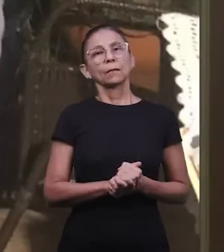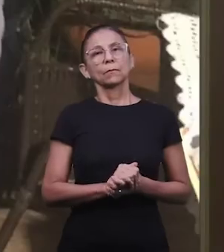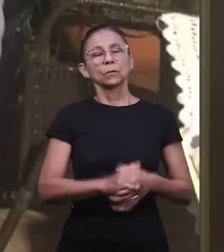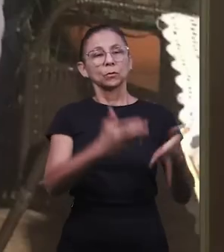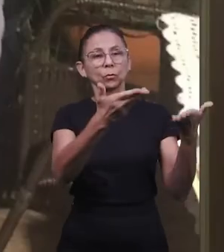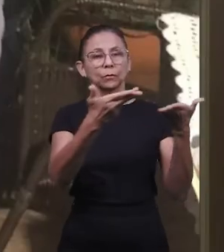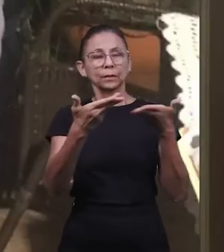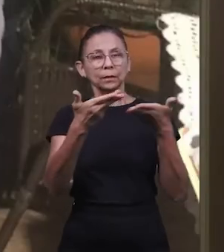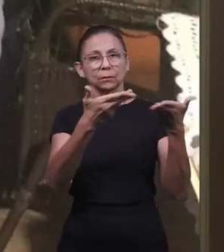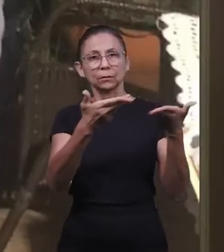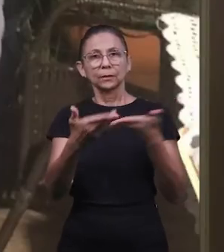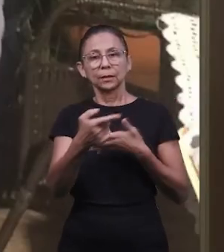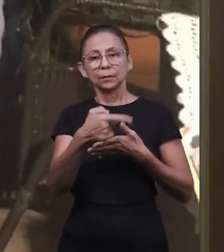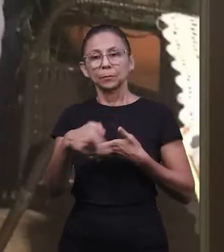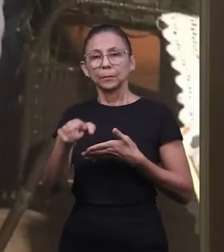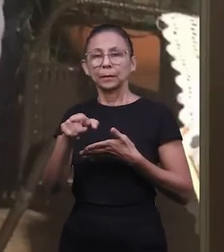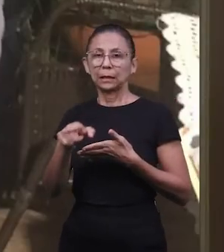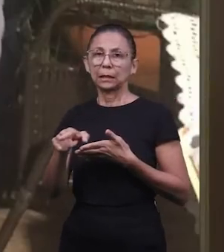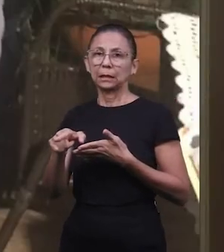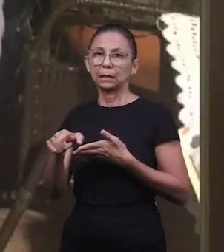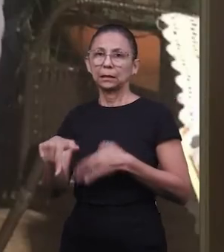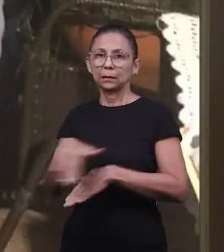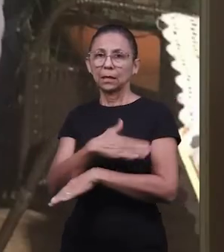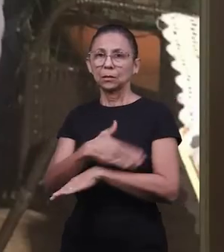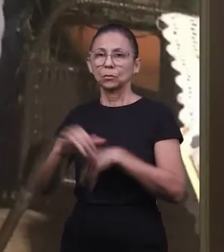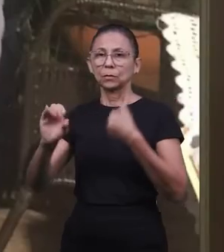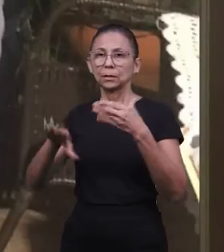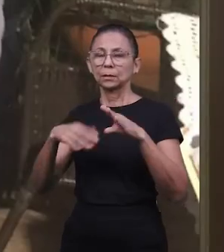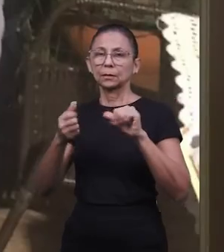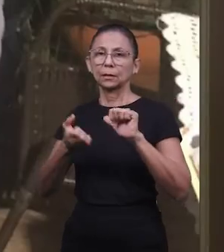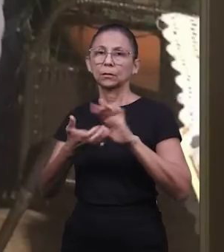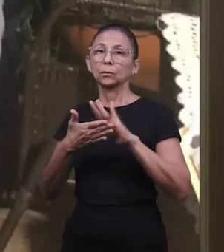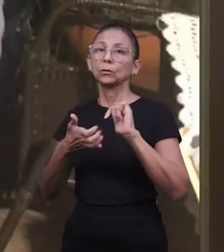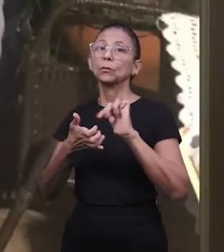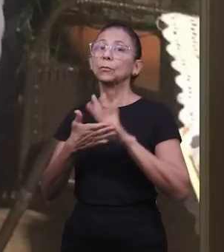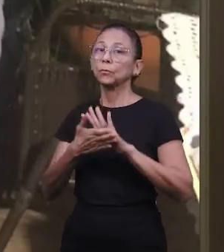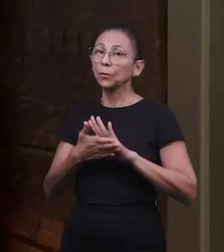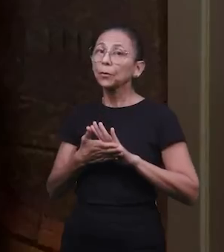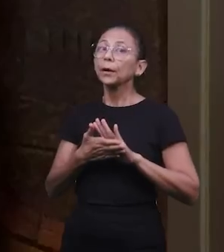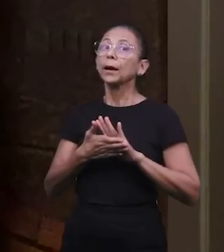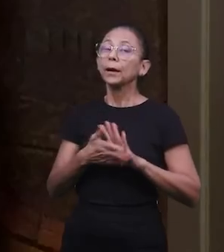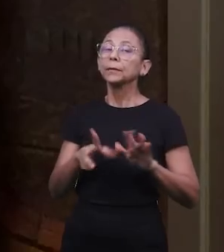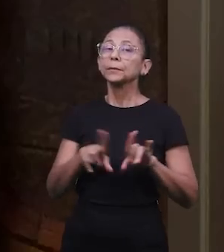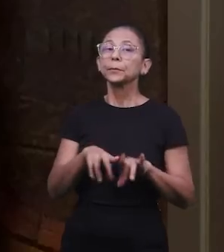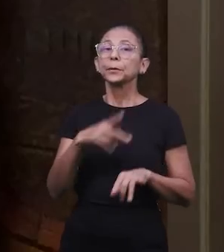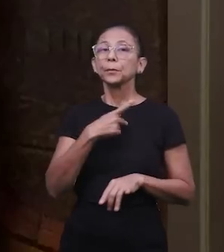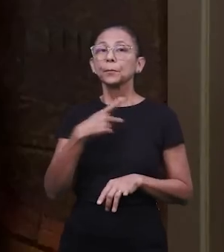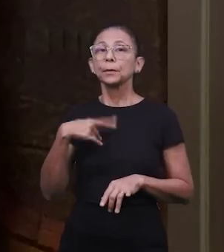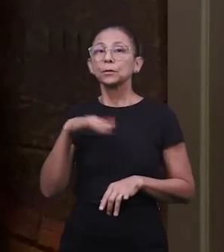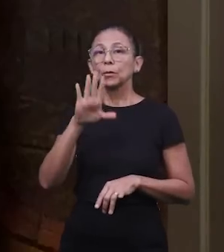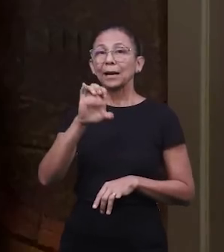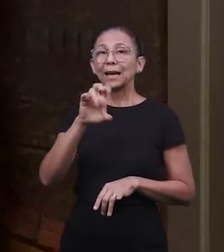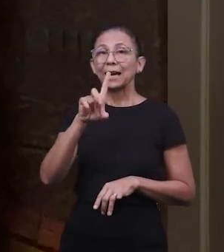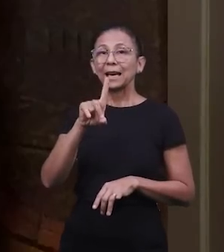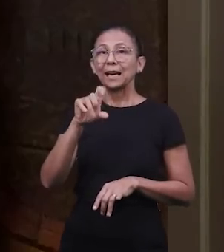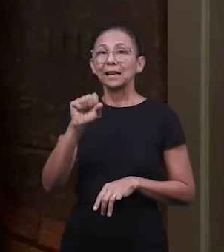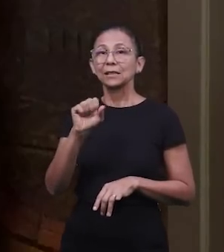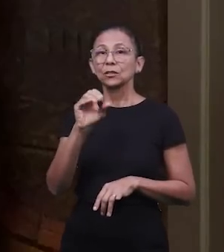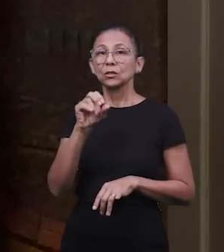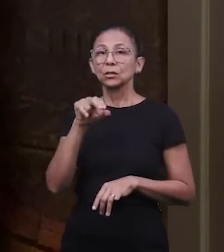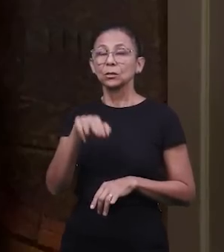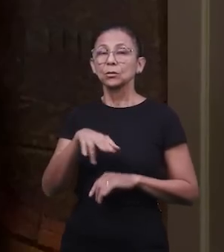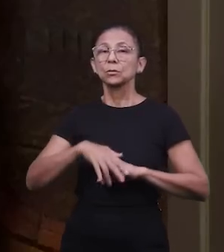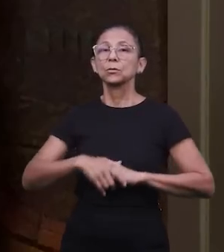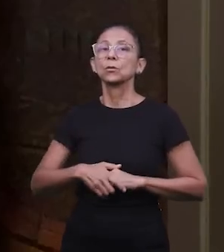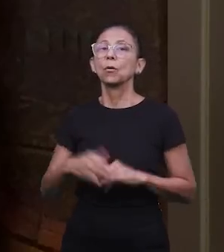Manaim e fizeram várias serenatas ali na cidade. E na cidade de Laranjeiras do Sul, pastor Edson informou que os